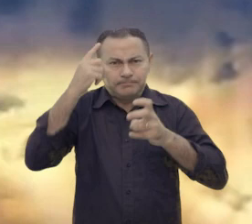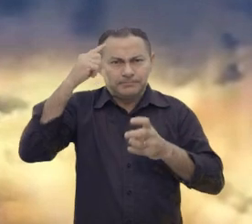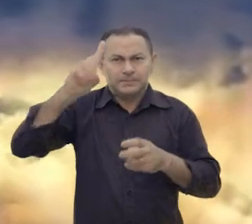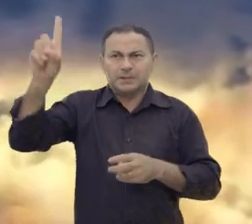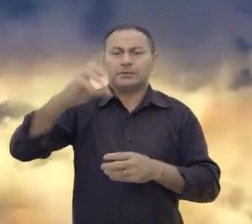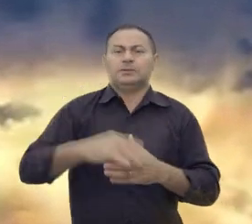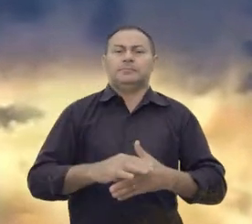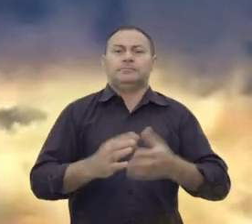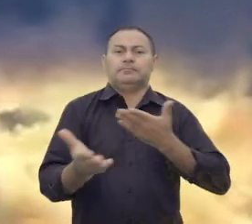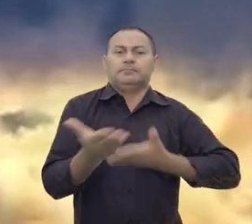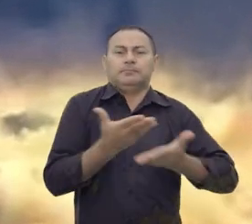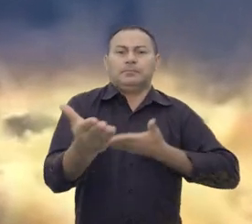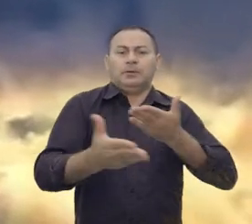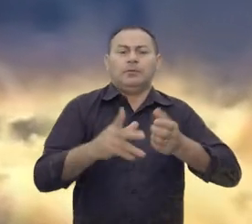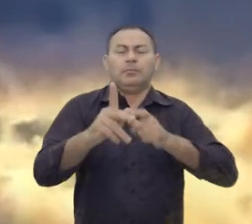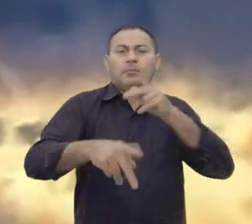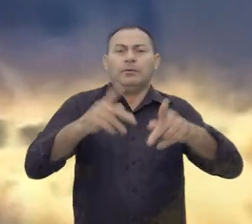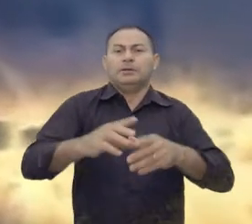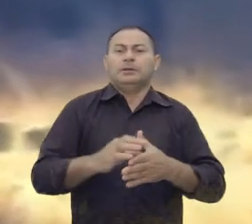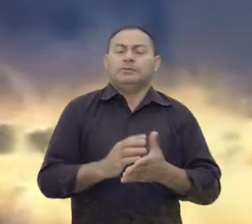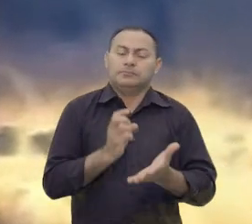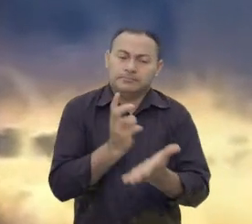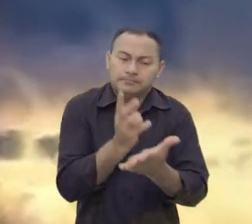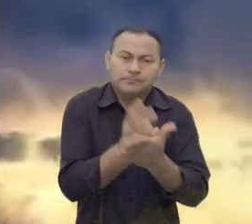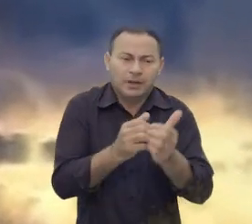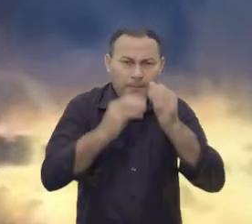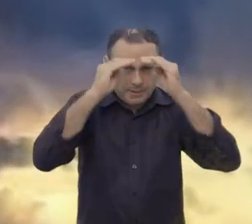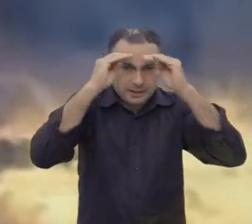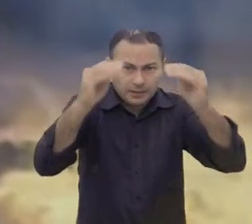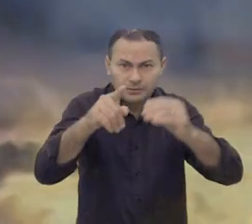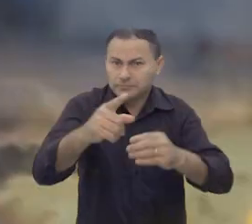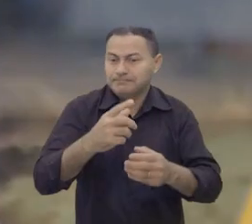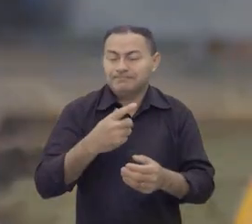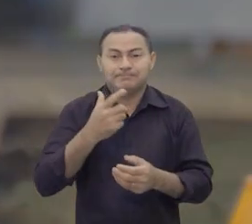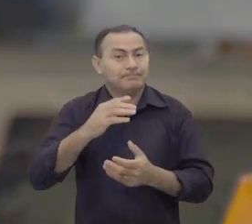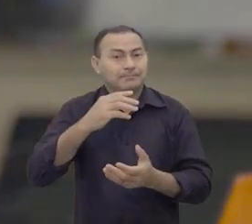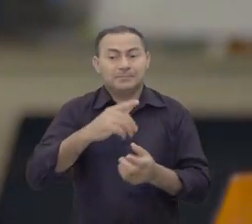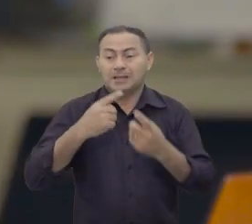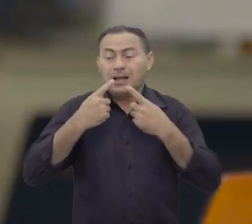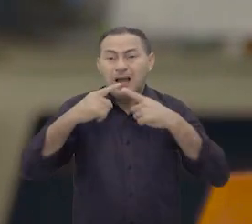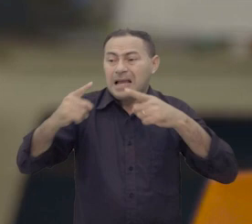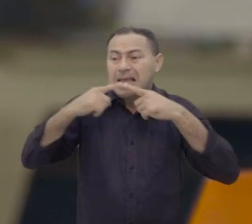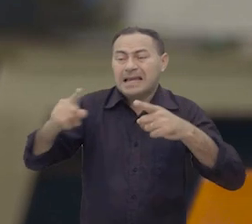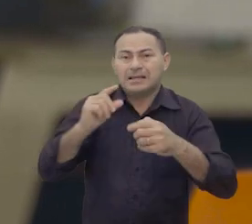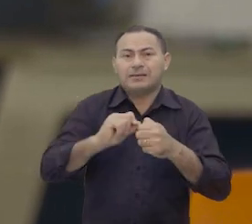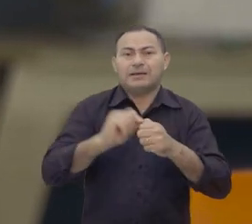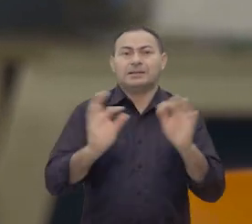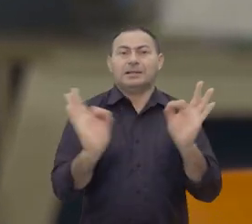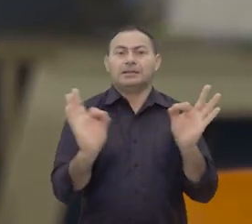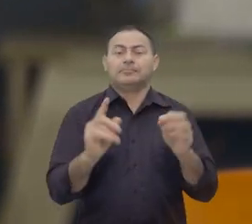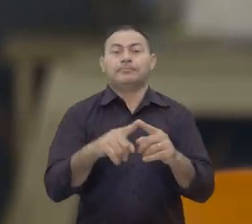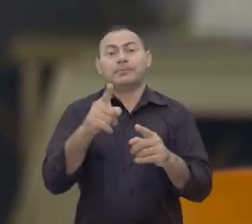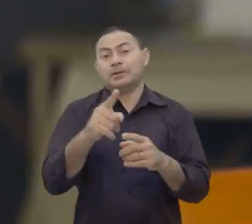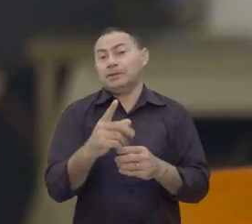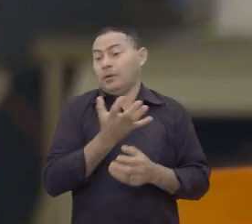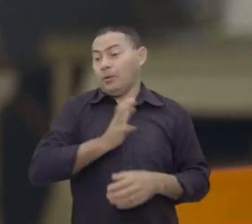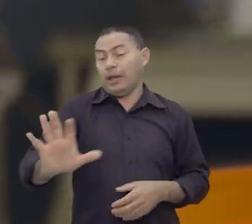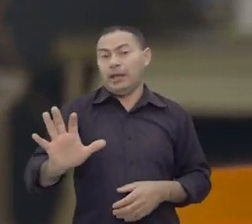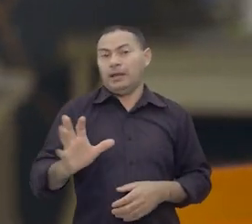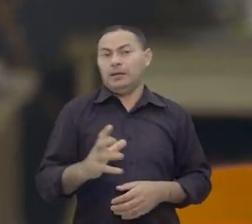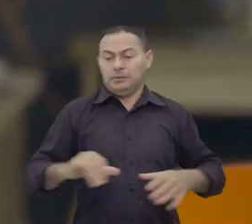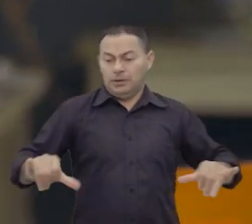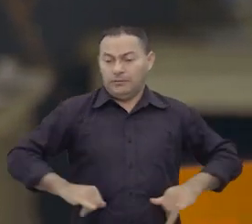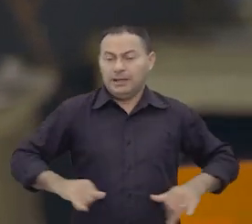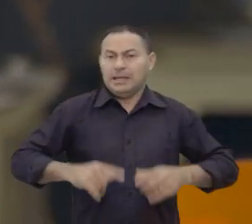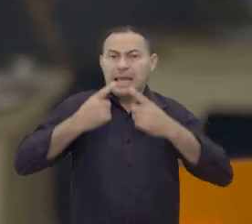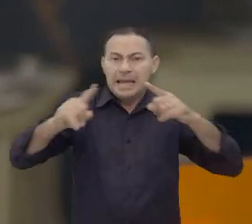Deus e compartilha essa visão, o povo de Deus o segue. Se você não aguenta críticas, então não faça nada. Se você não